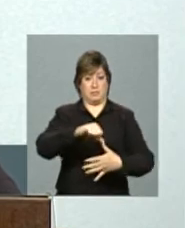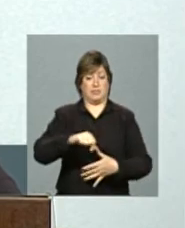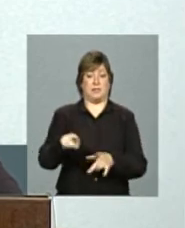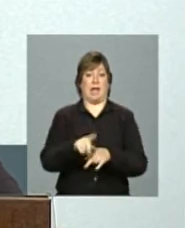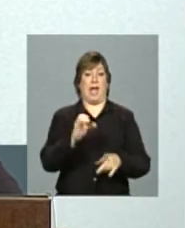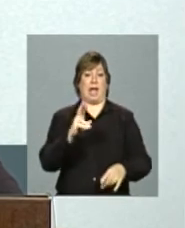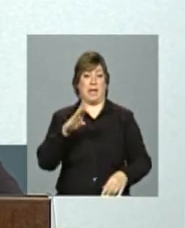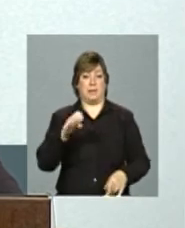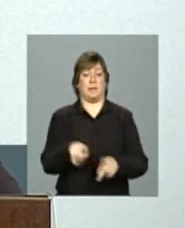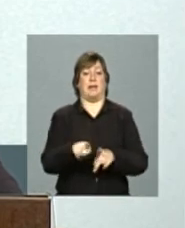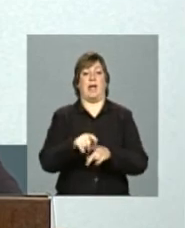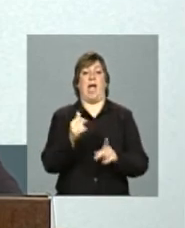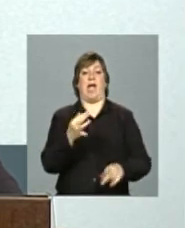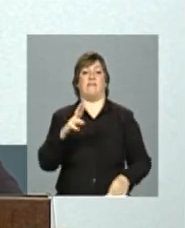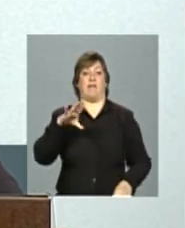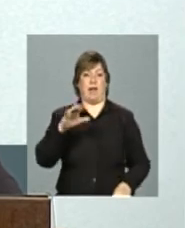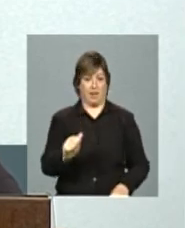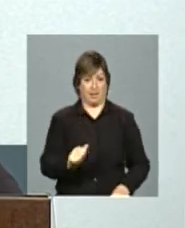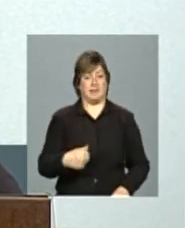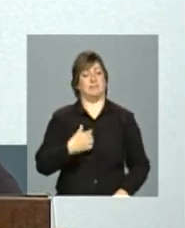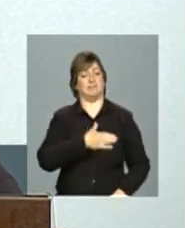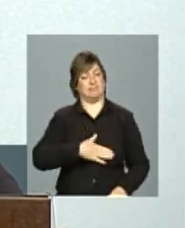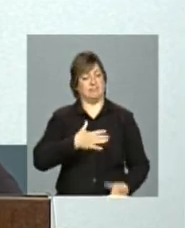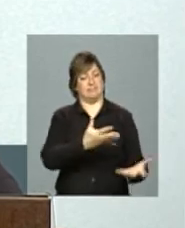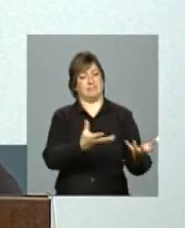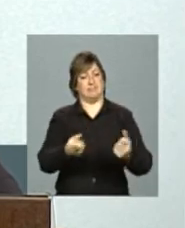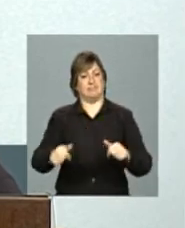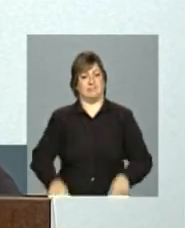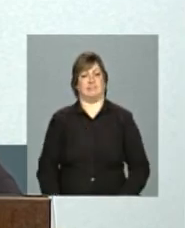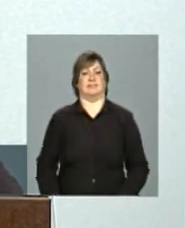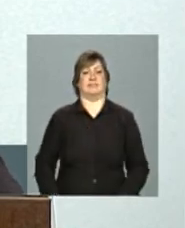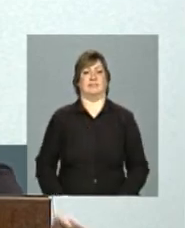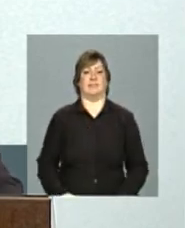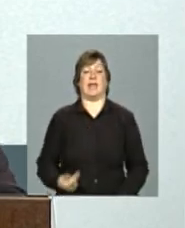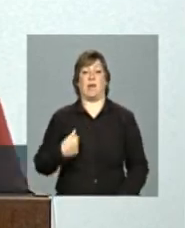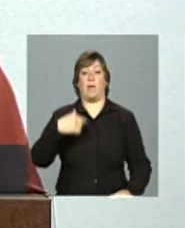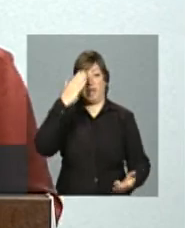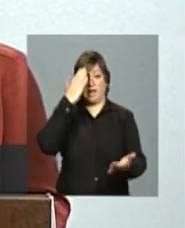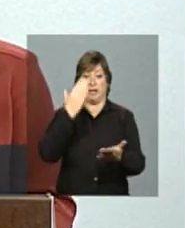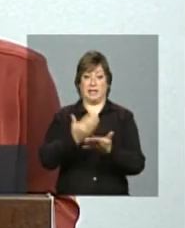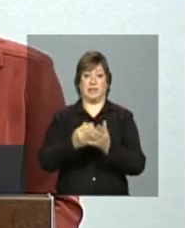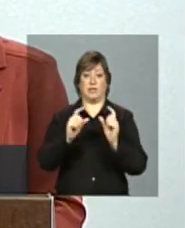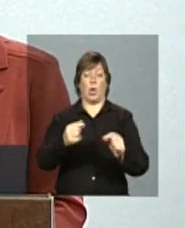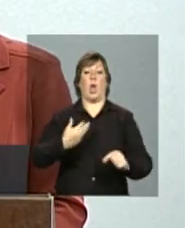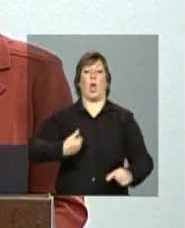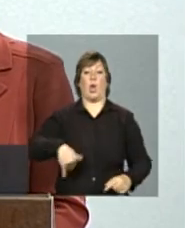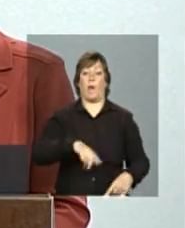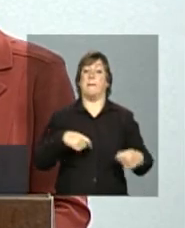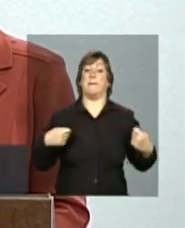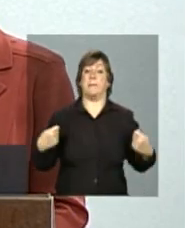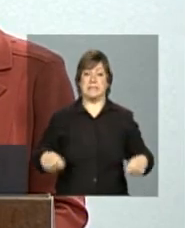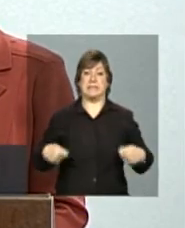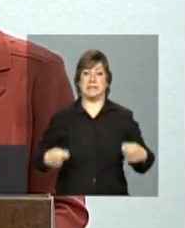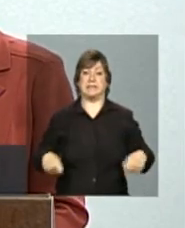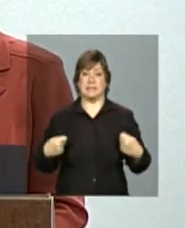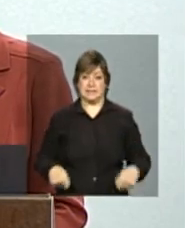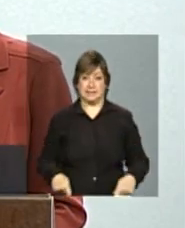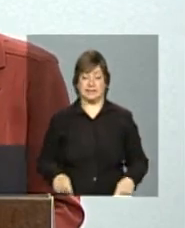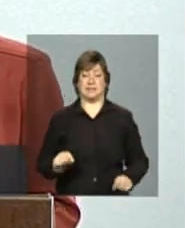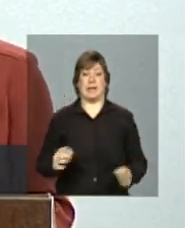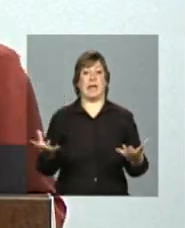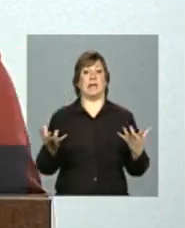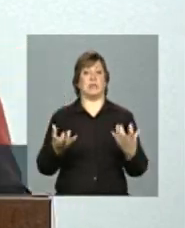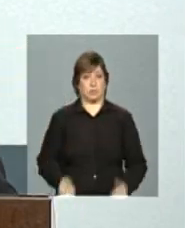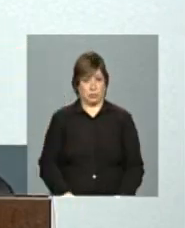caribenhos e dos países africanos e acredito que nós devemos assumir